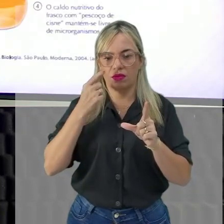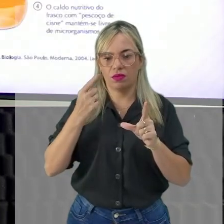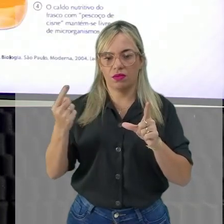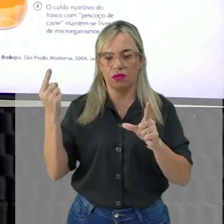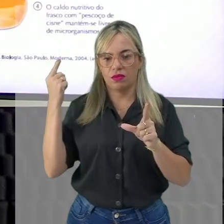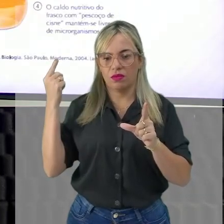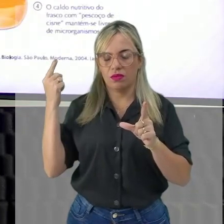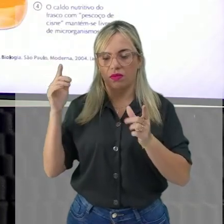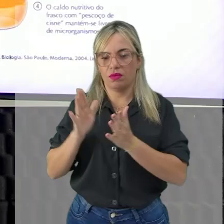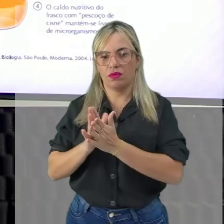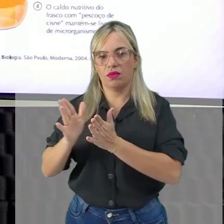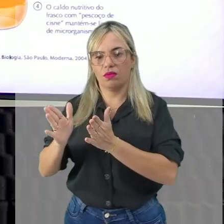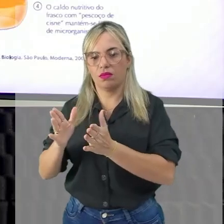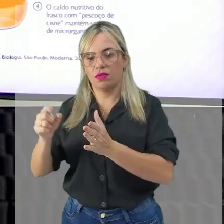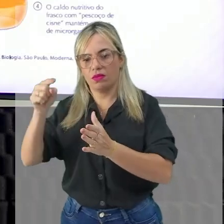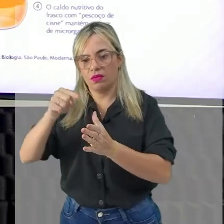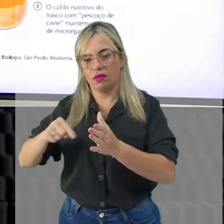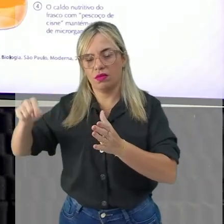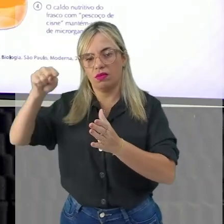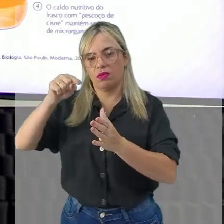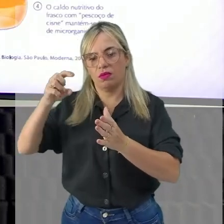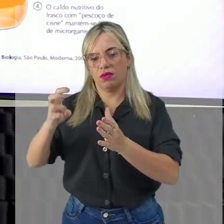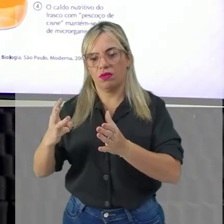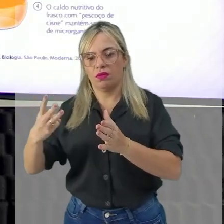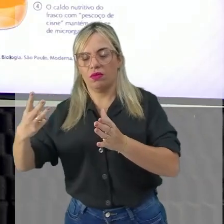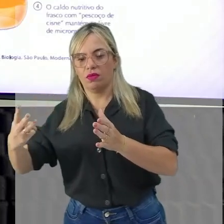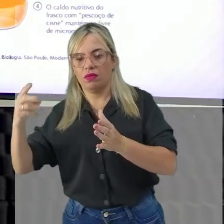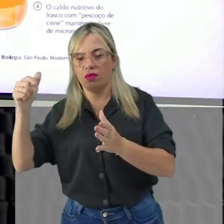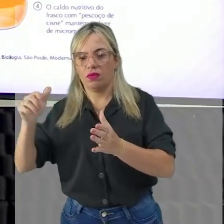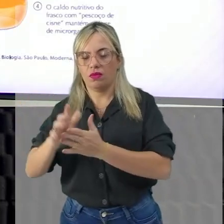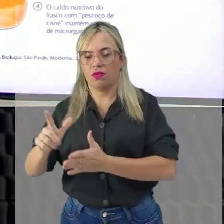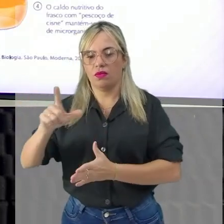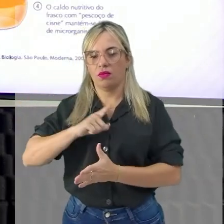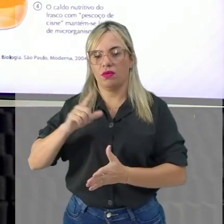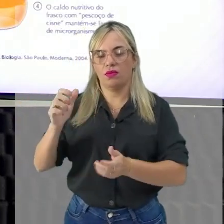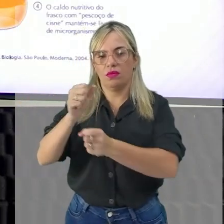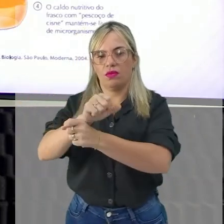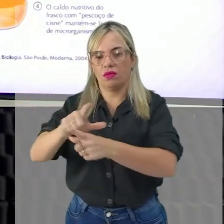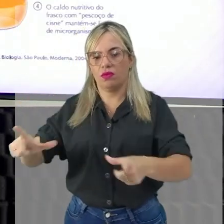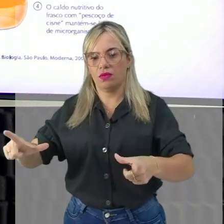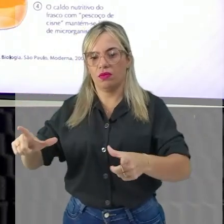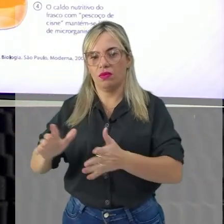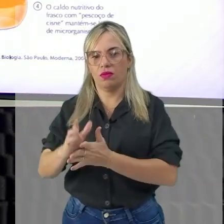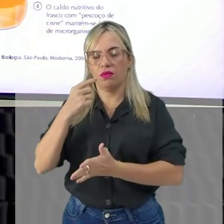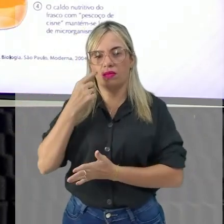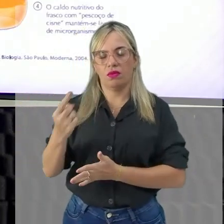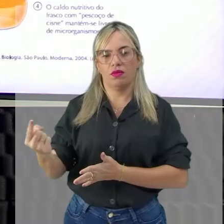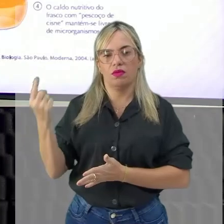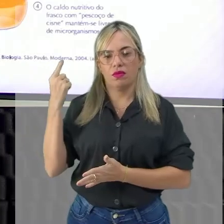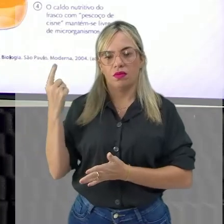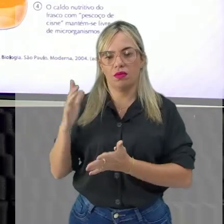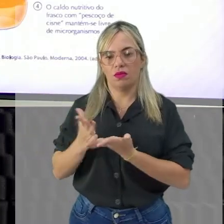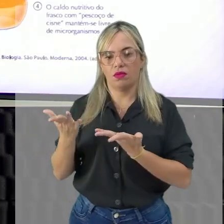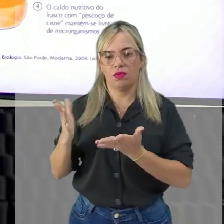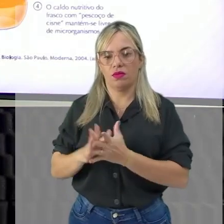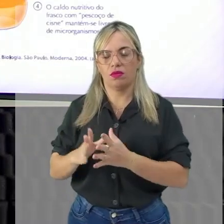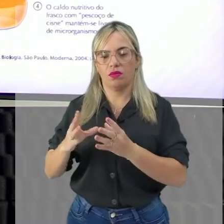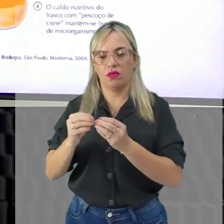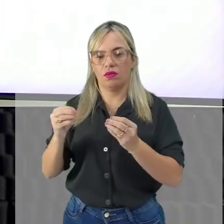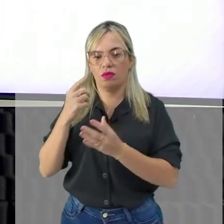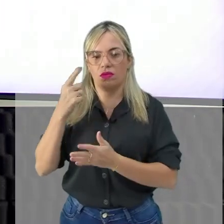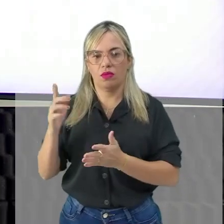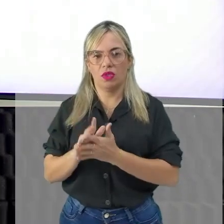micro-organismos. A etapa 3, que foi onde houve a esterilização. Não, não é que ele